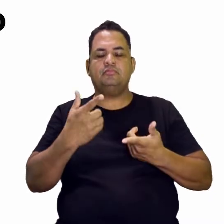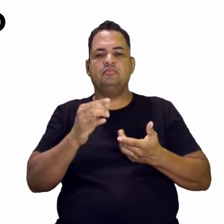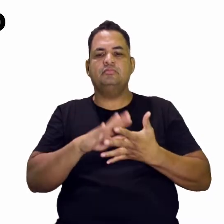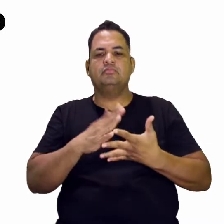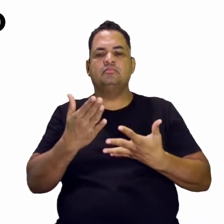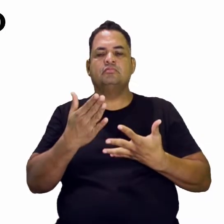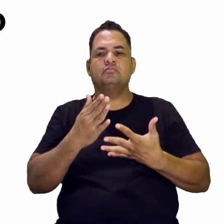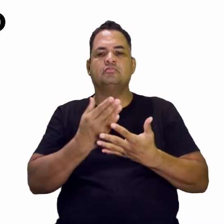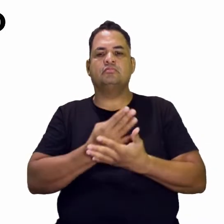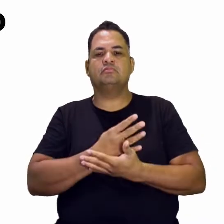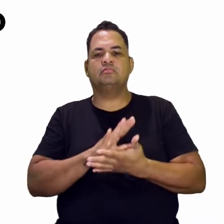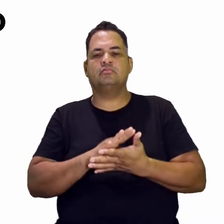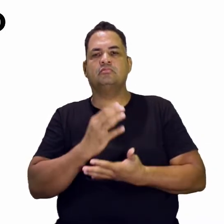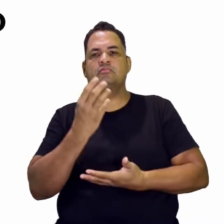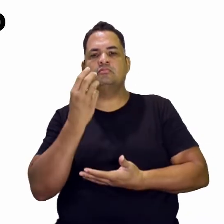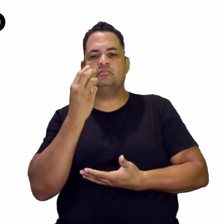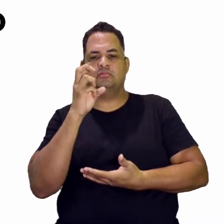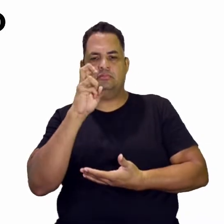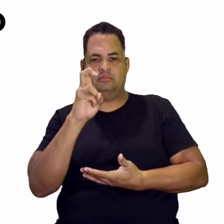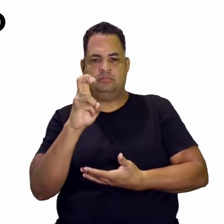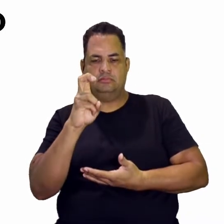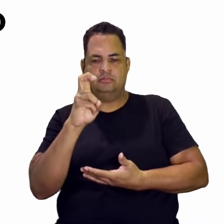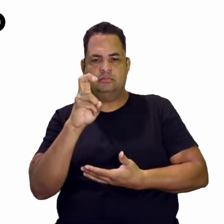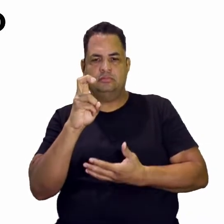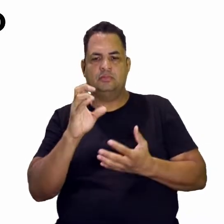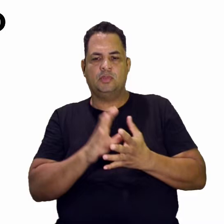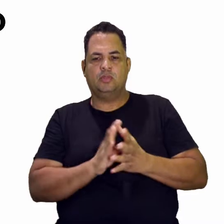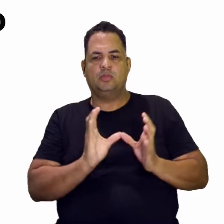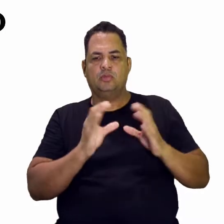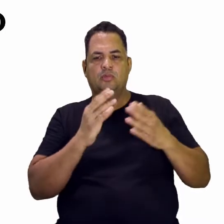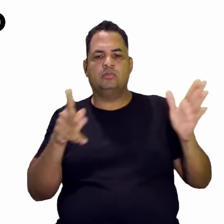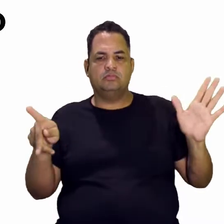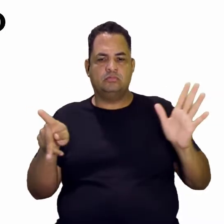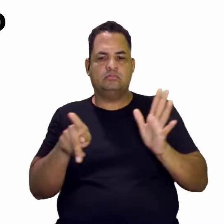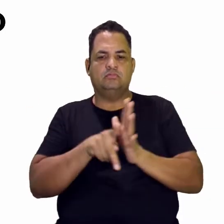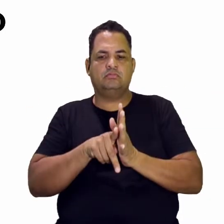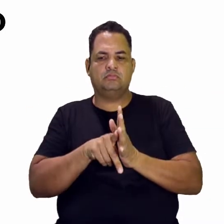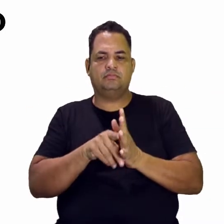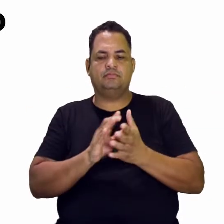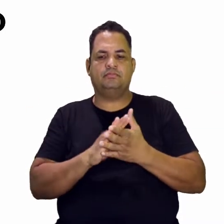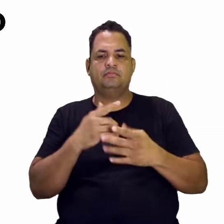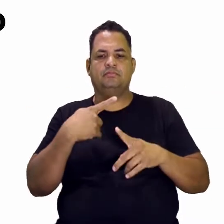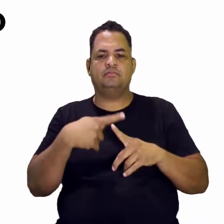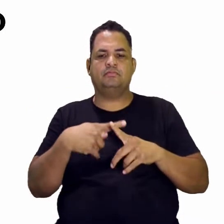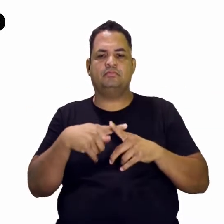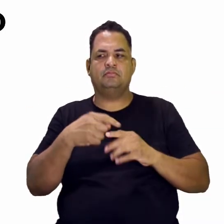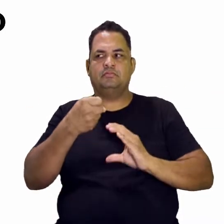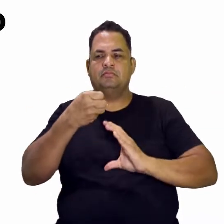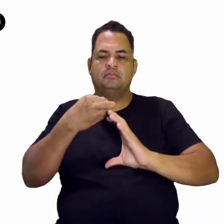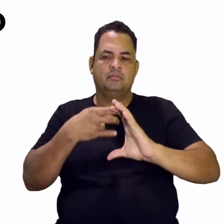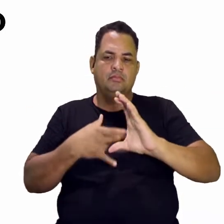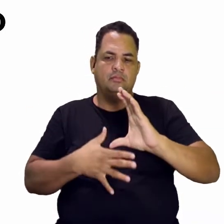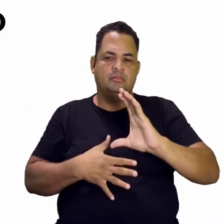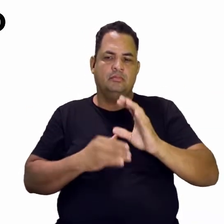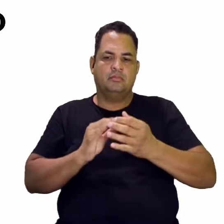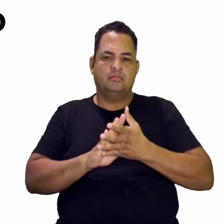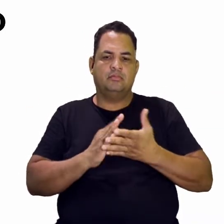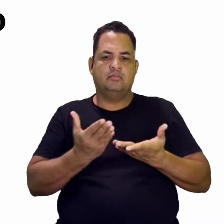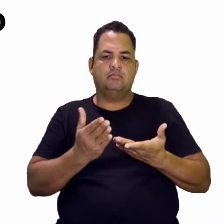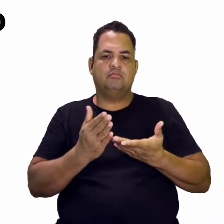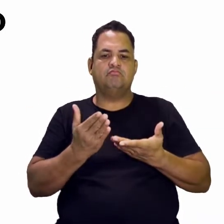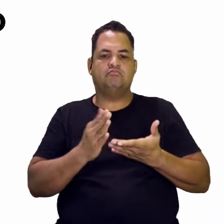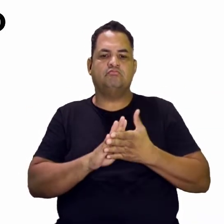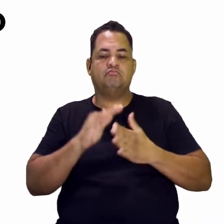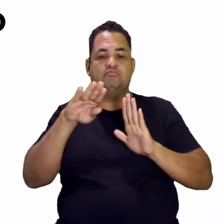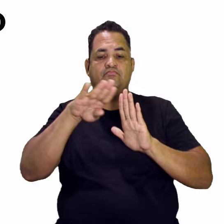estão em 5 grupos, né, específicos. Justamente devido às características que os fazem